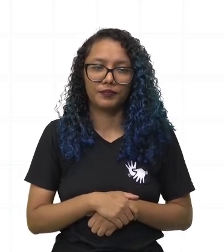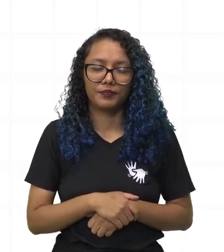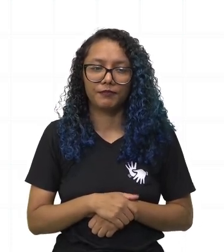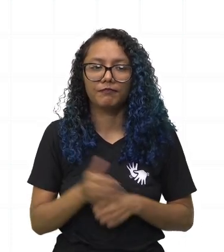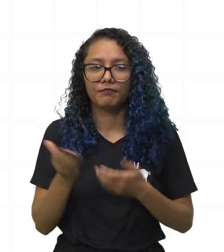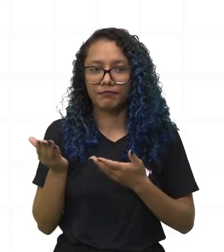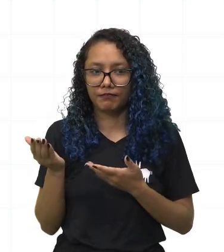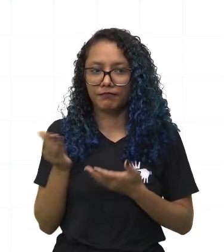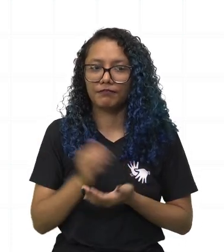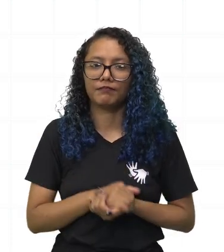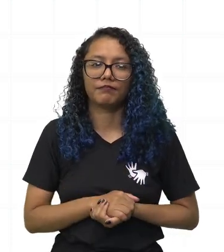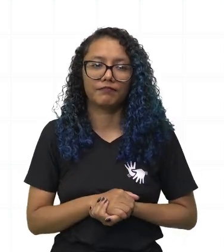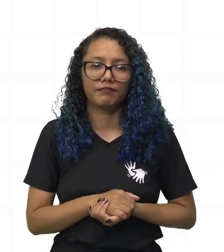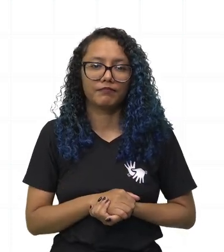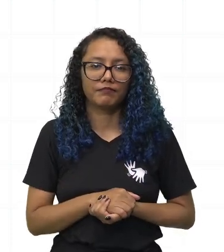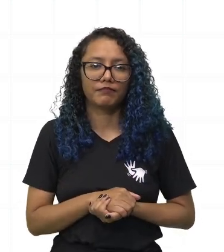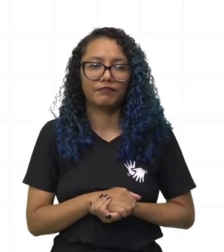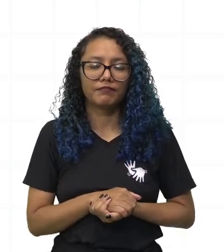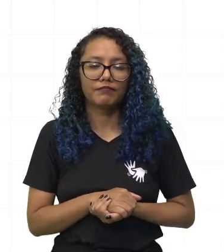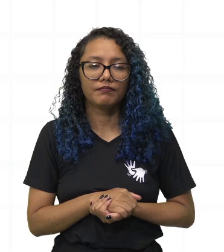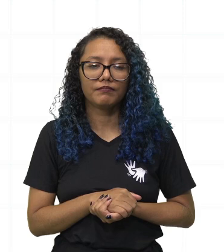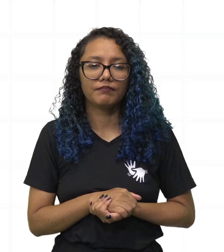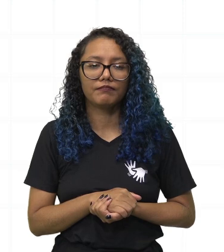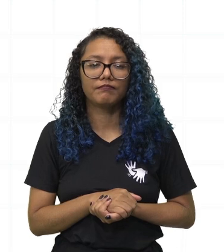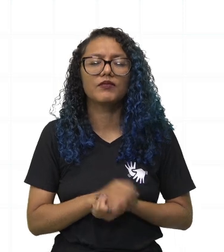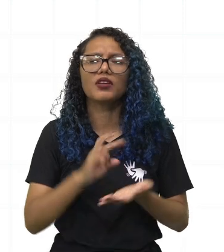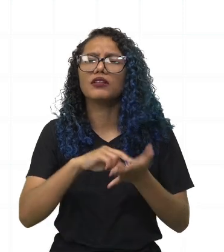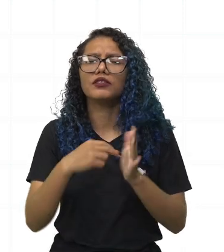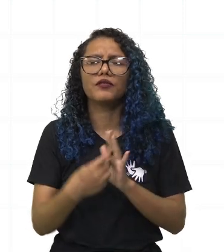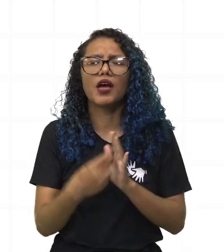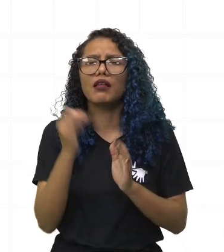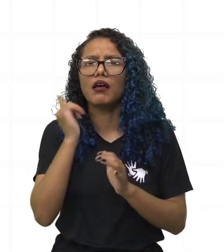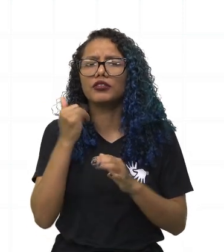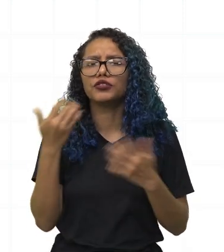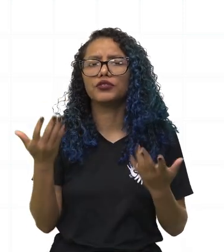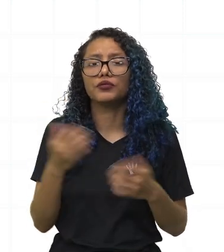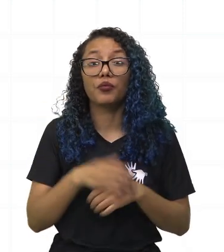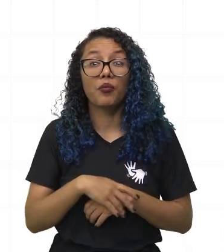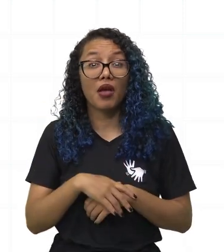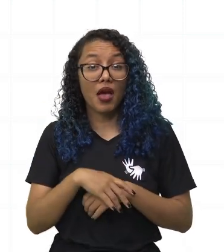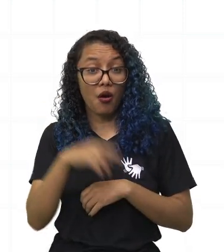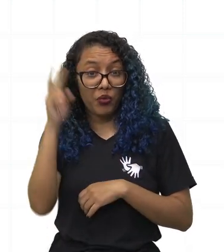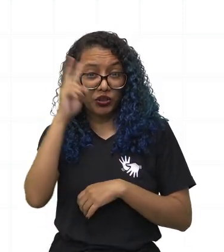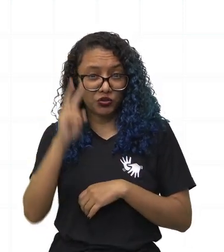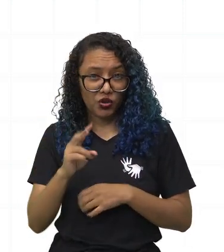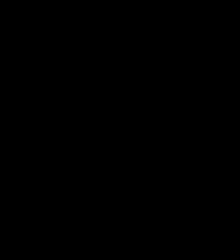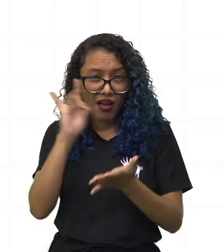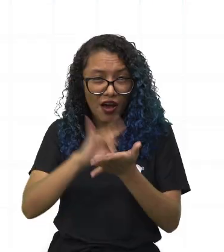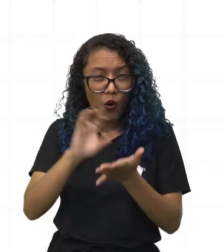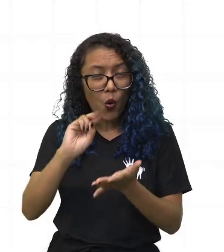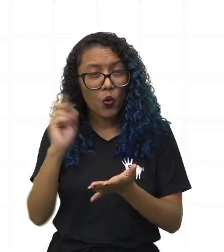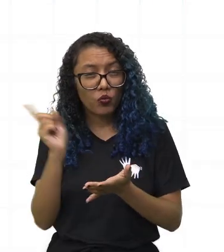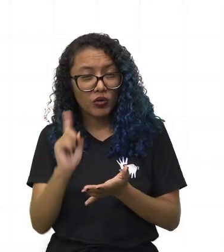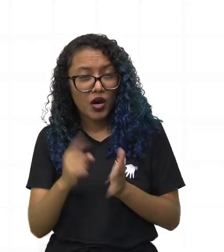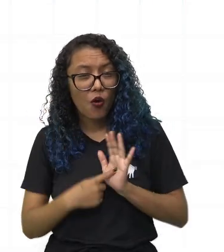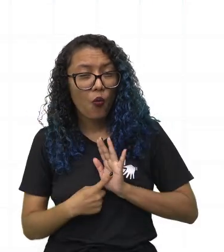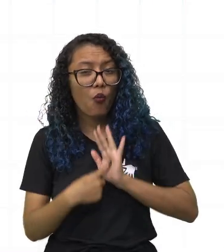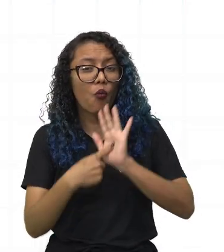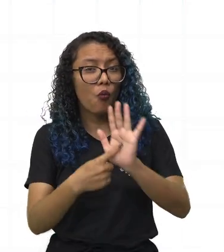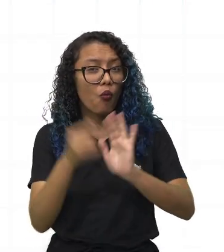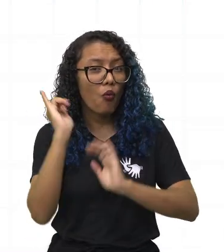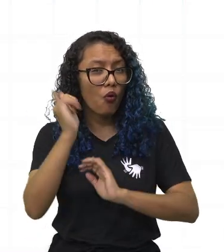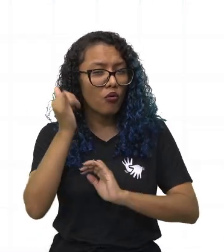bem. O narrativo é contar uma história real ou não, apresentando